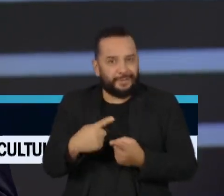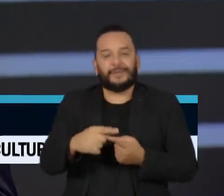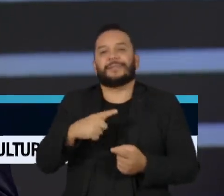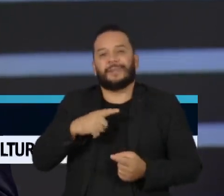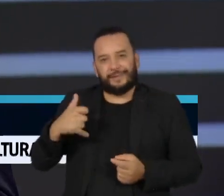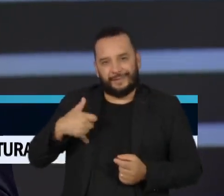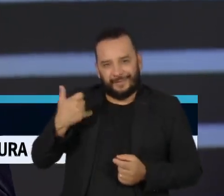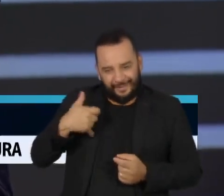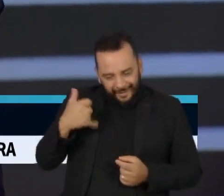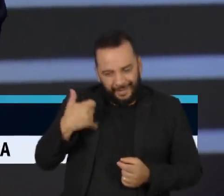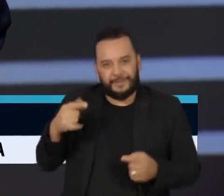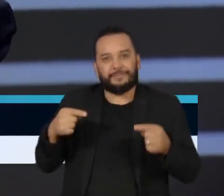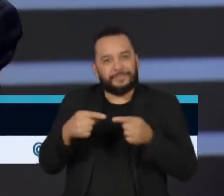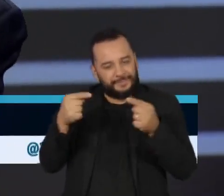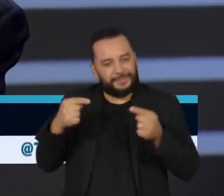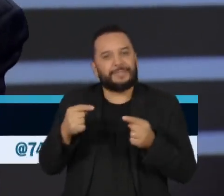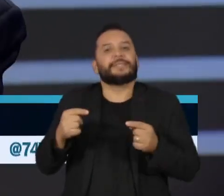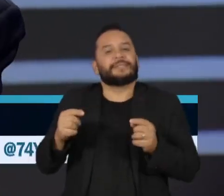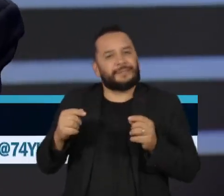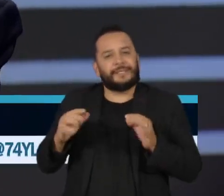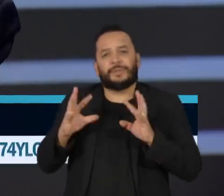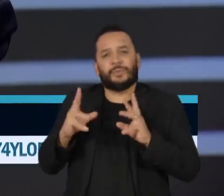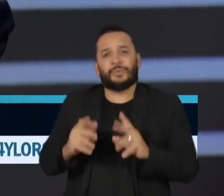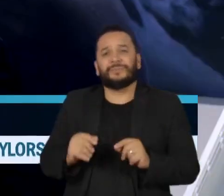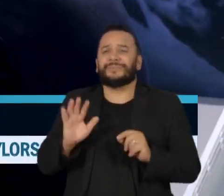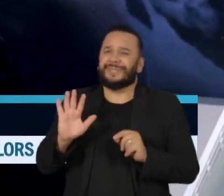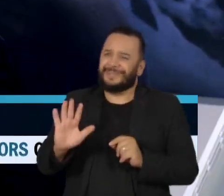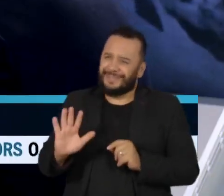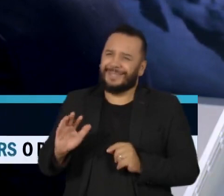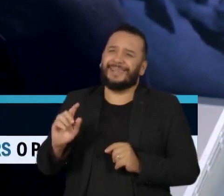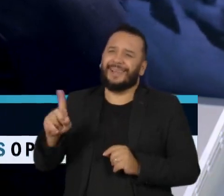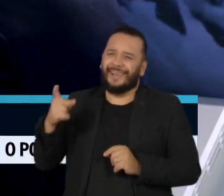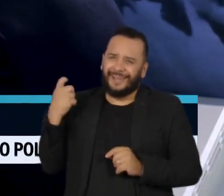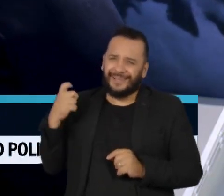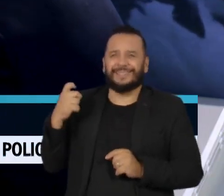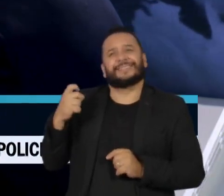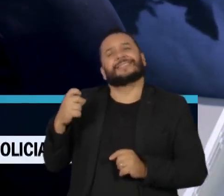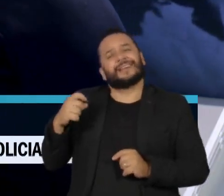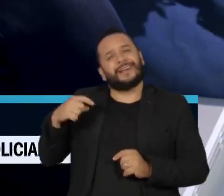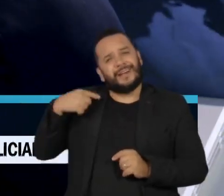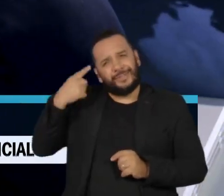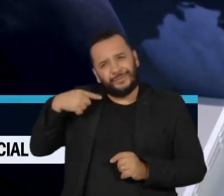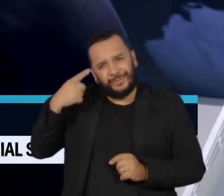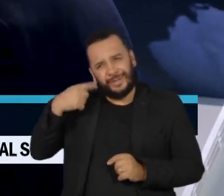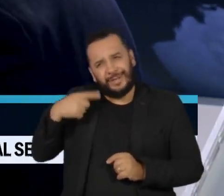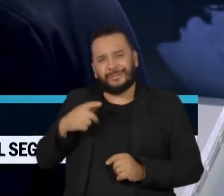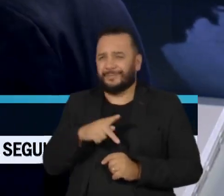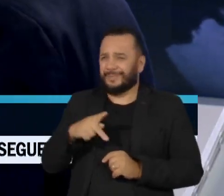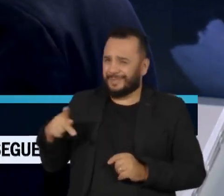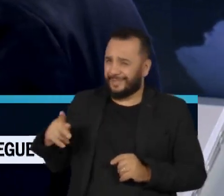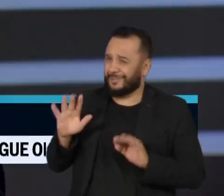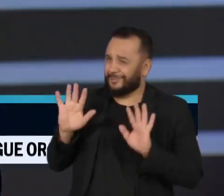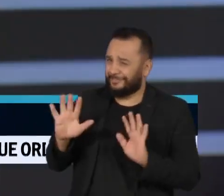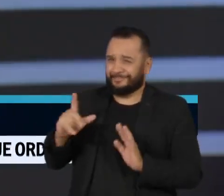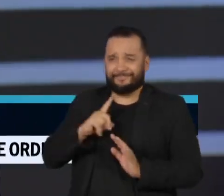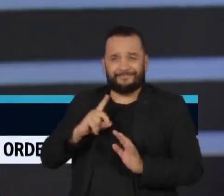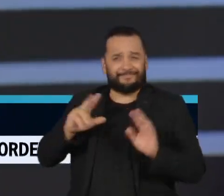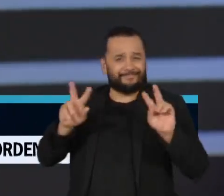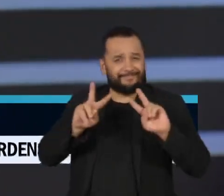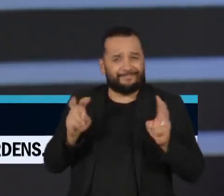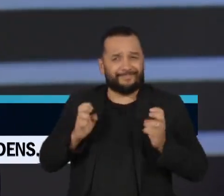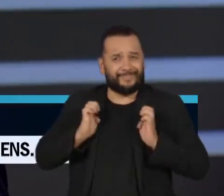necessária, reputação ilibada, mas há um problema. Ele foi advogado do presidente. Há uma questão ética aí, na minha leitura,